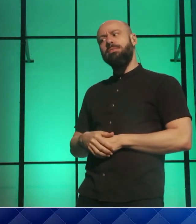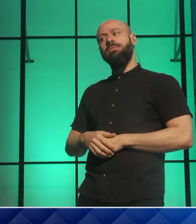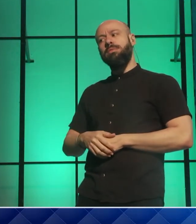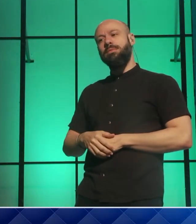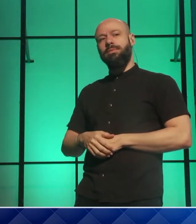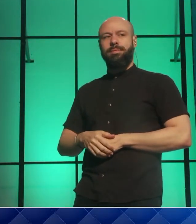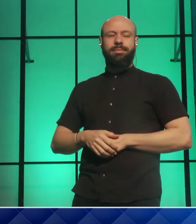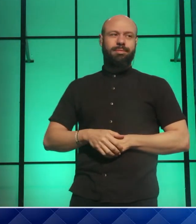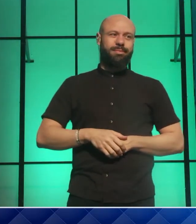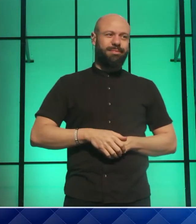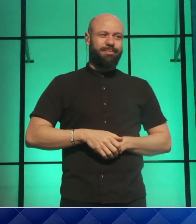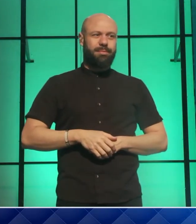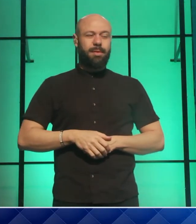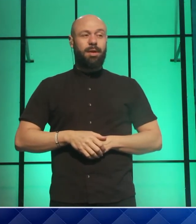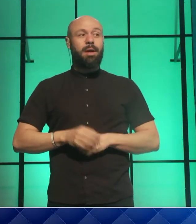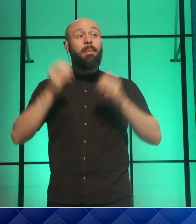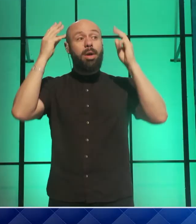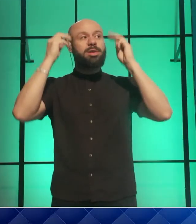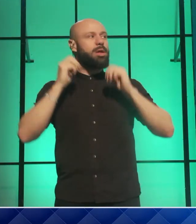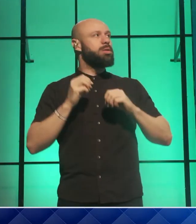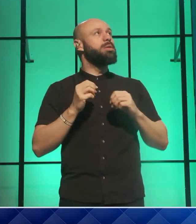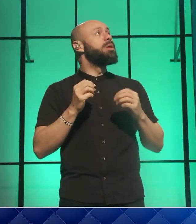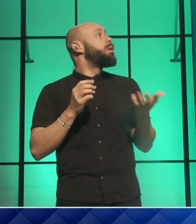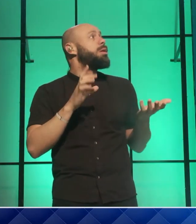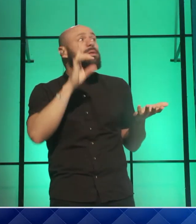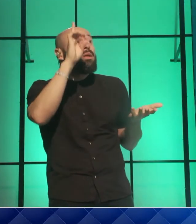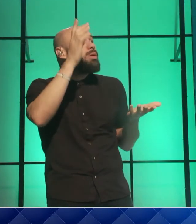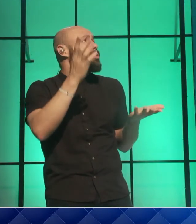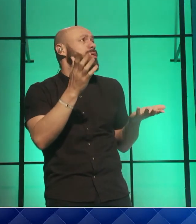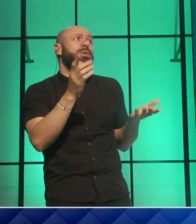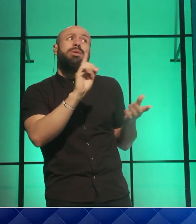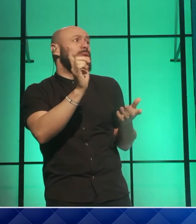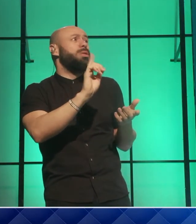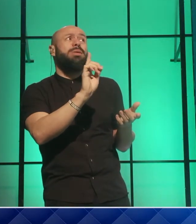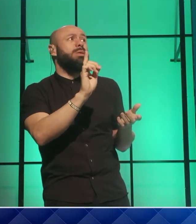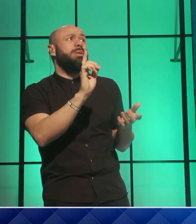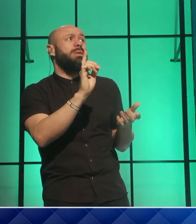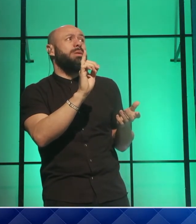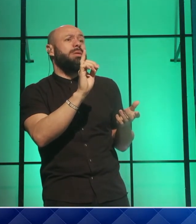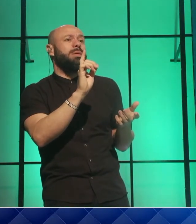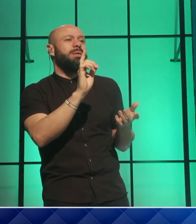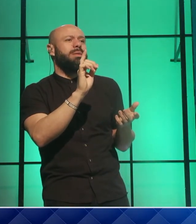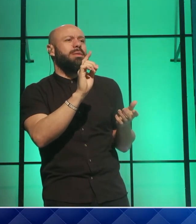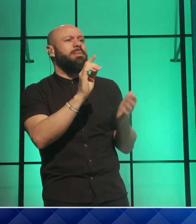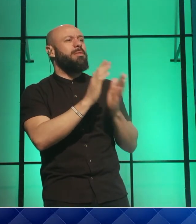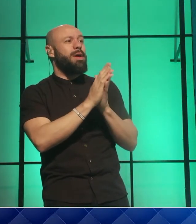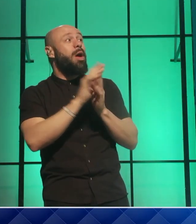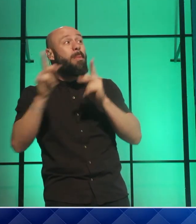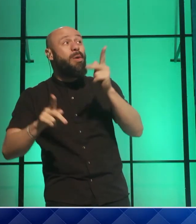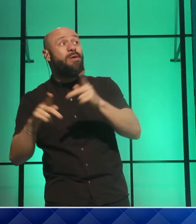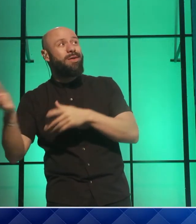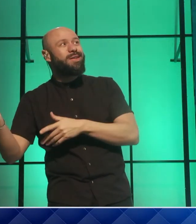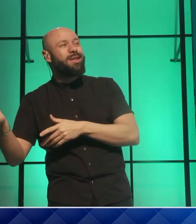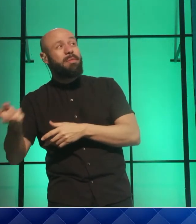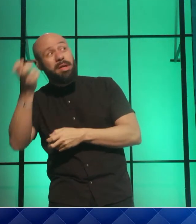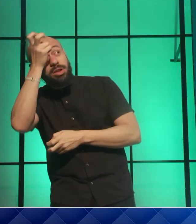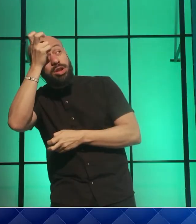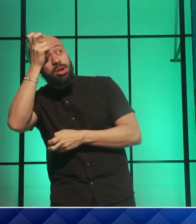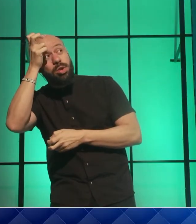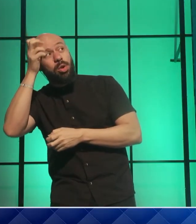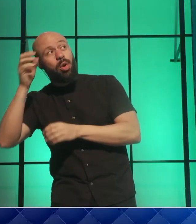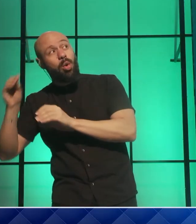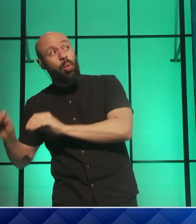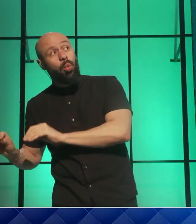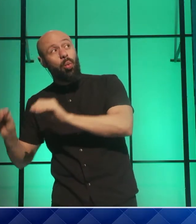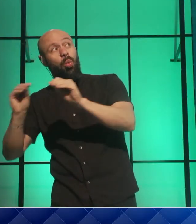E a Bíblia diz que Moisés então olhou para Deus e disse, Deus, não faz isso. Tu tirou esse povo do Egito com mão forte e agora tu